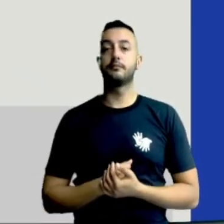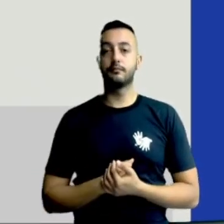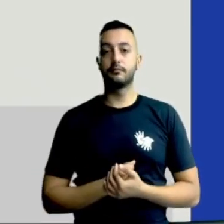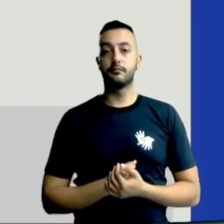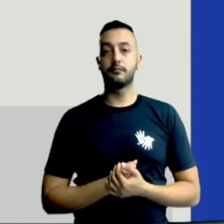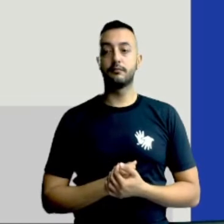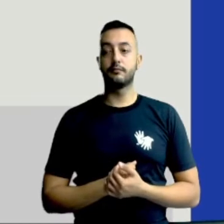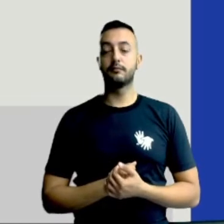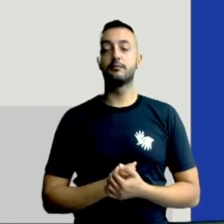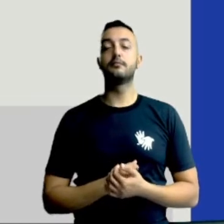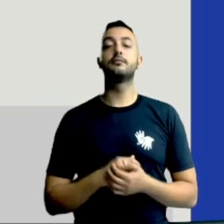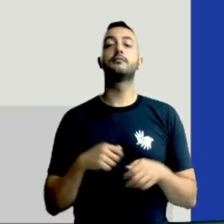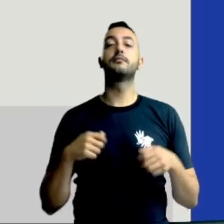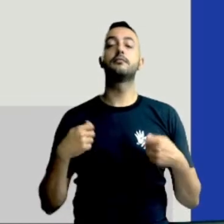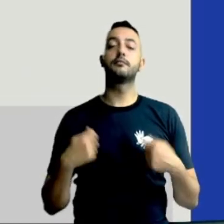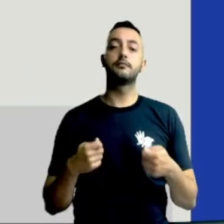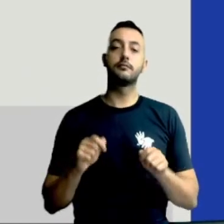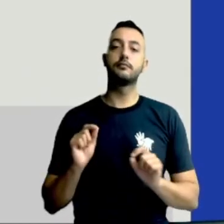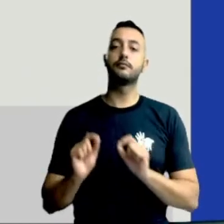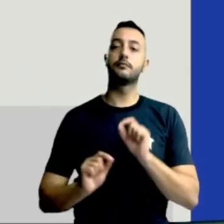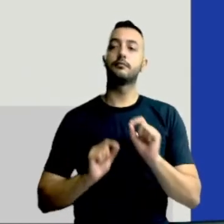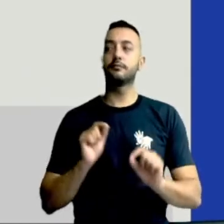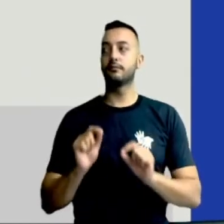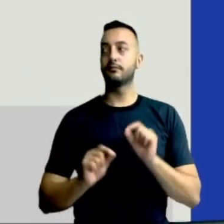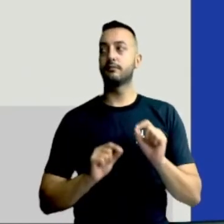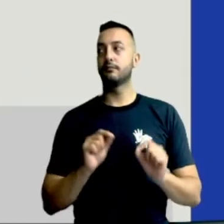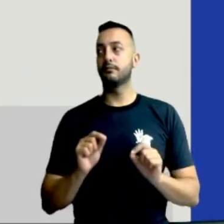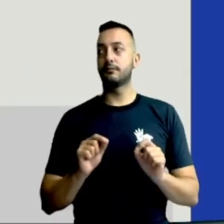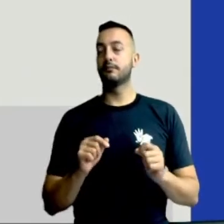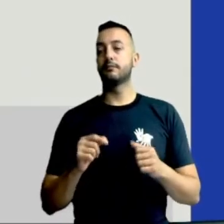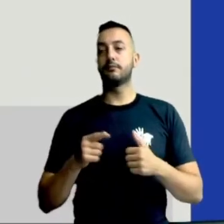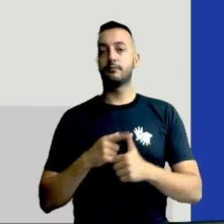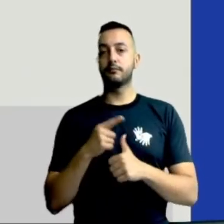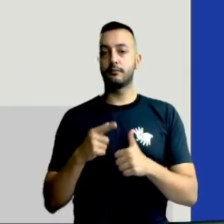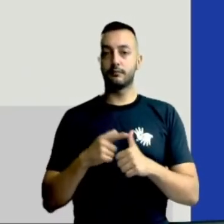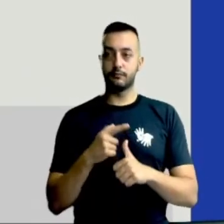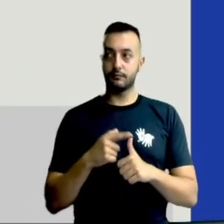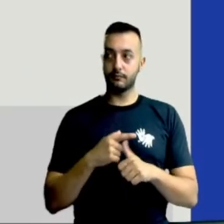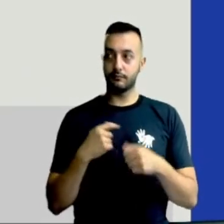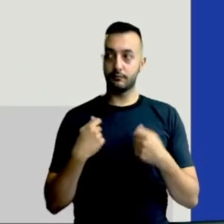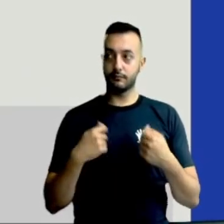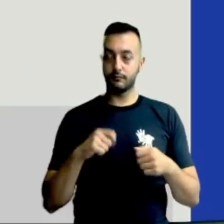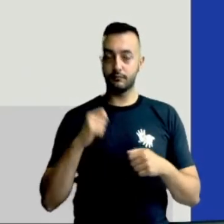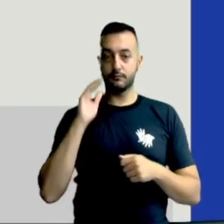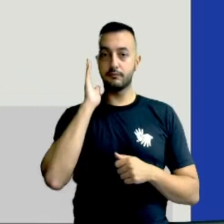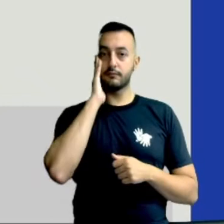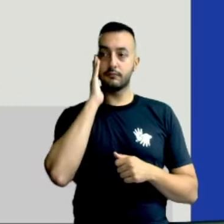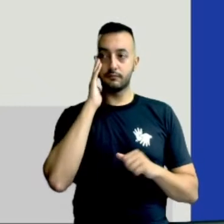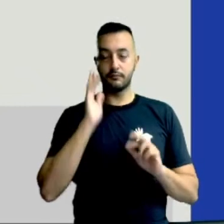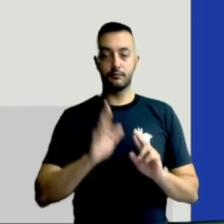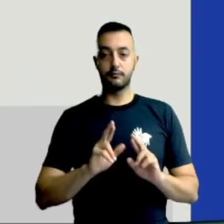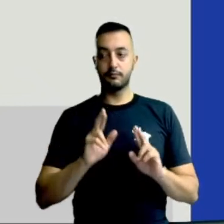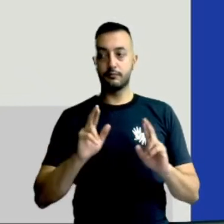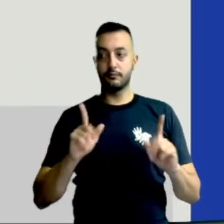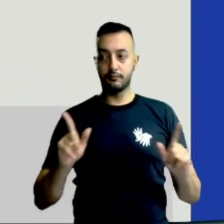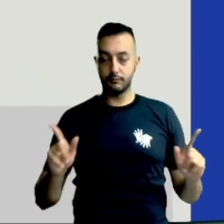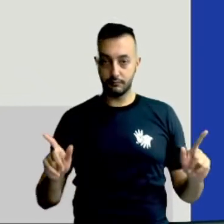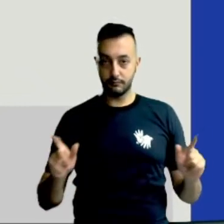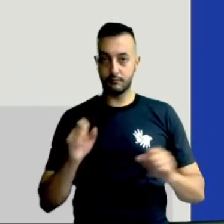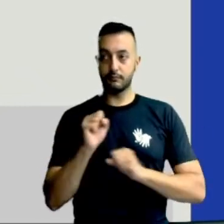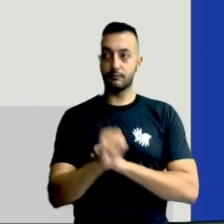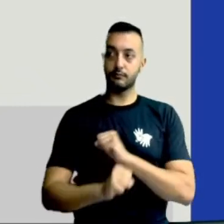Antão, o que é que a gente tem que fazer? Então, o primeiro passo é a gente saber a diferença de um